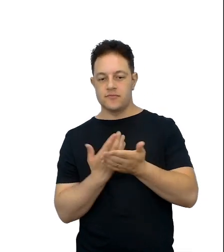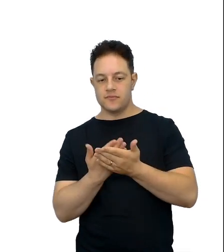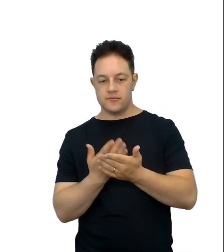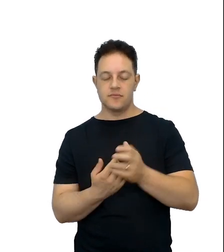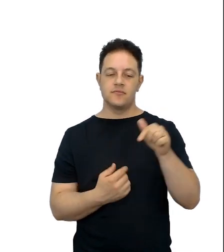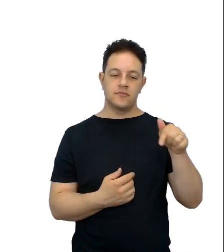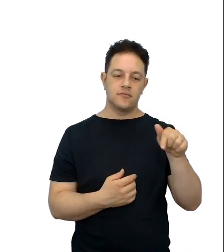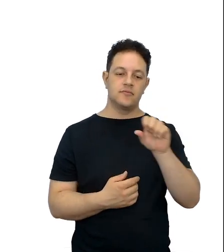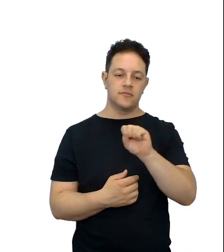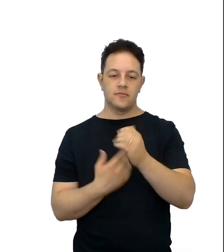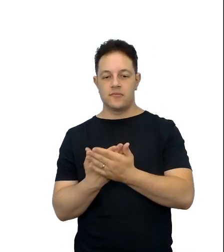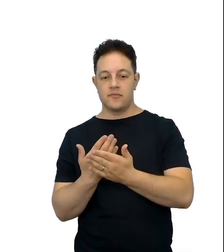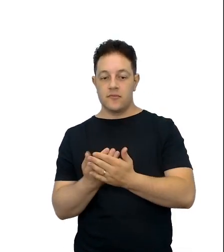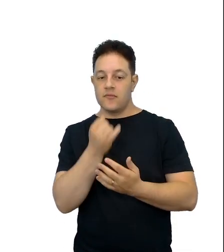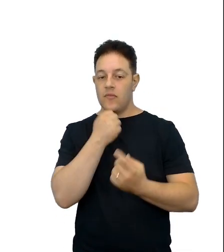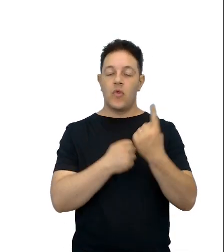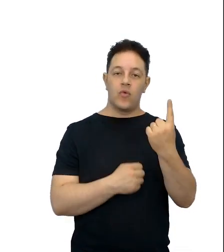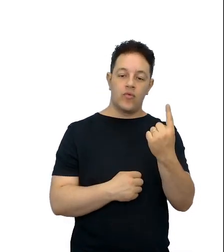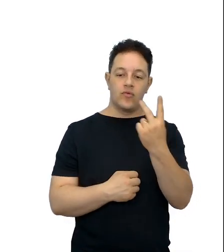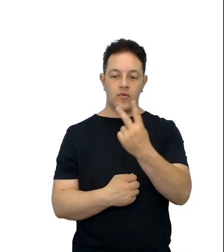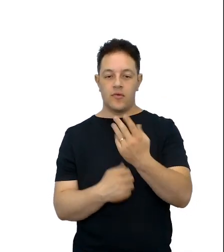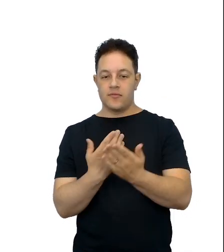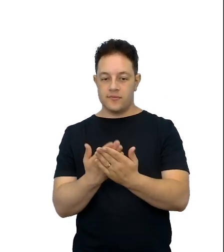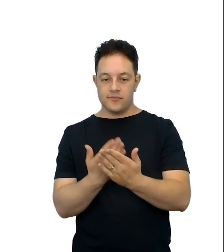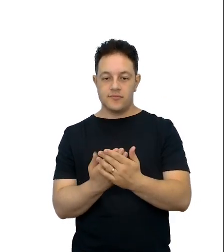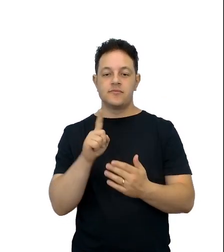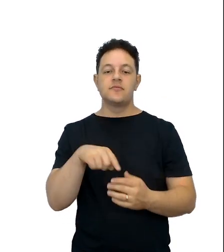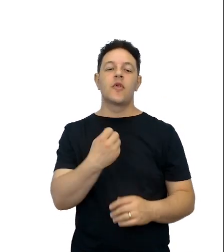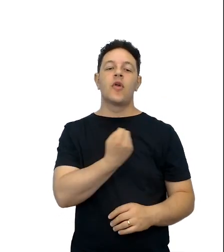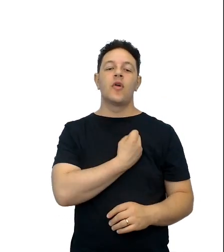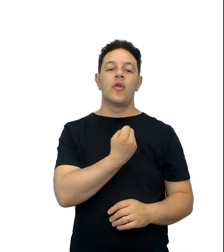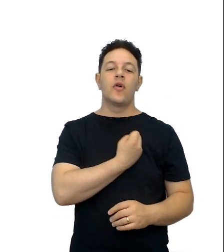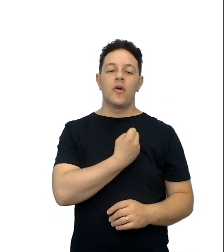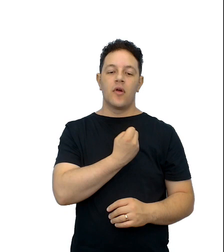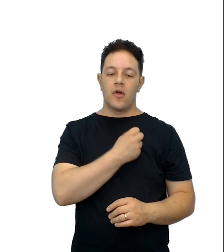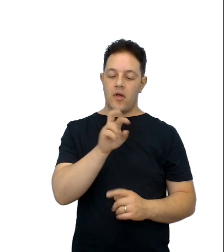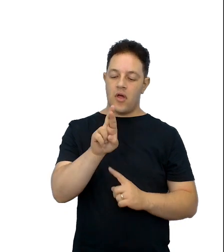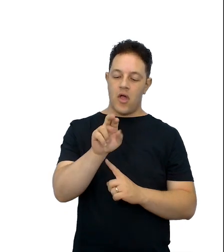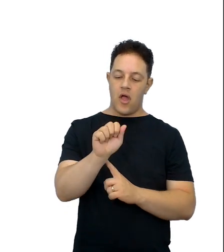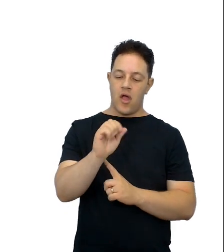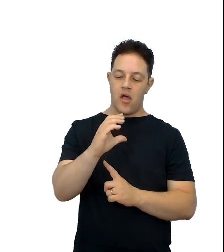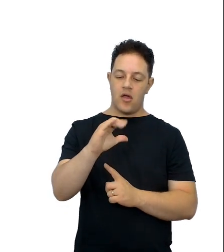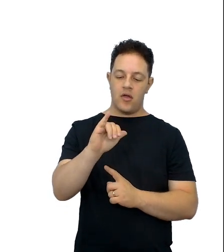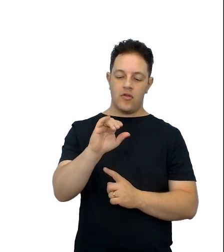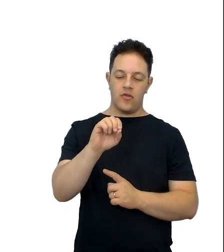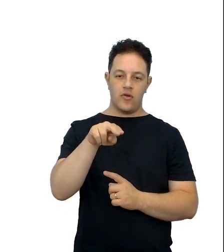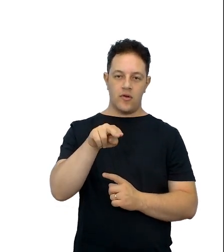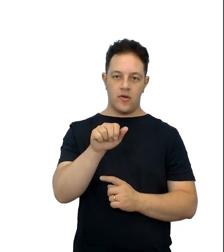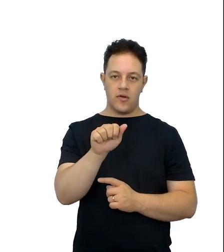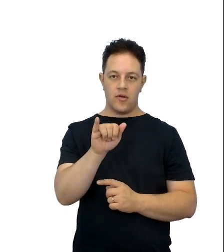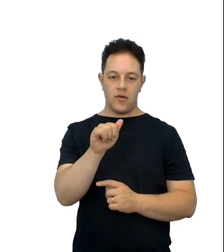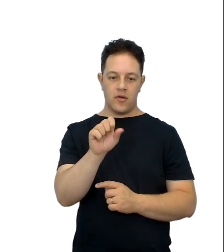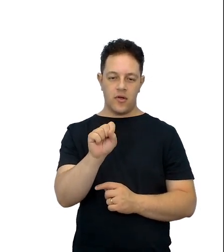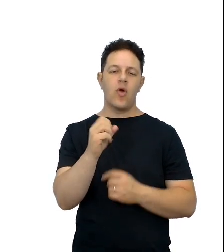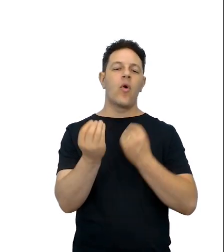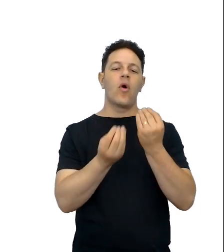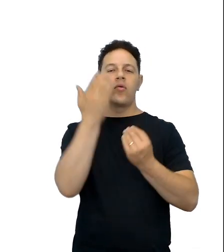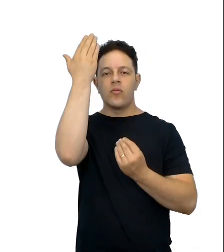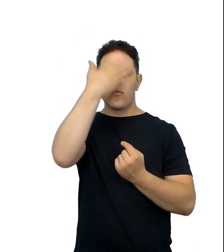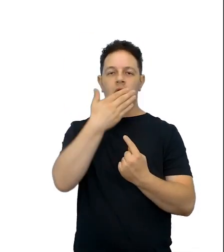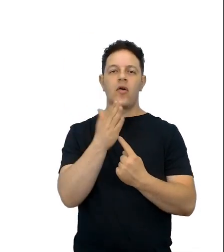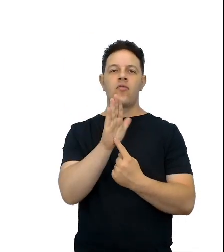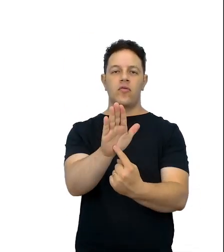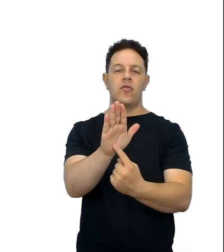no caderninho de vocês, ela chama números racionais como representá-los. Então, aqui, a gente trabalha com a forma,